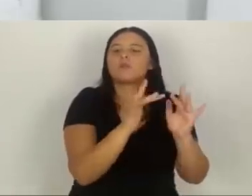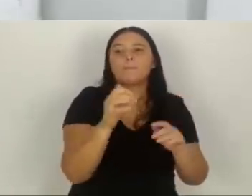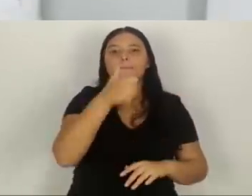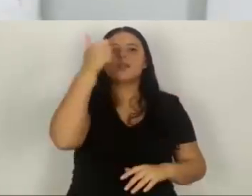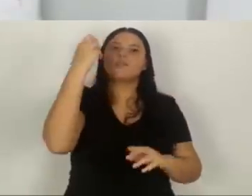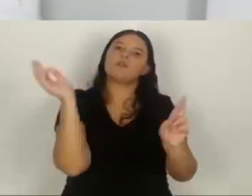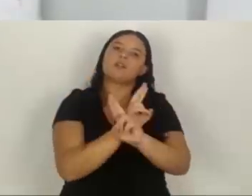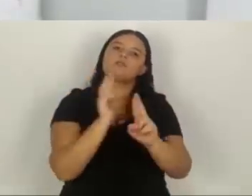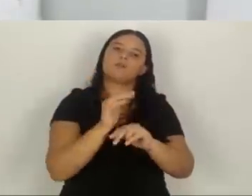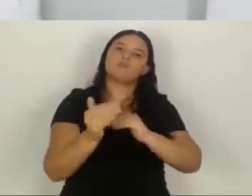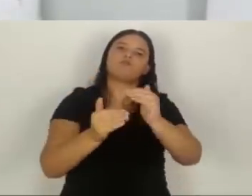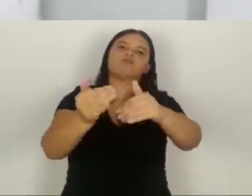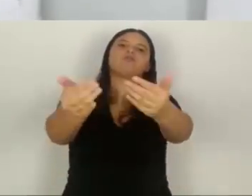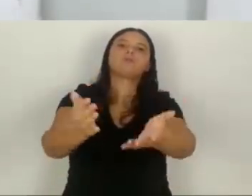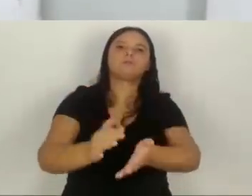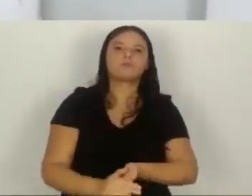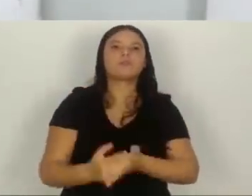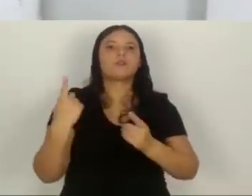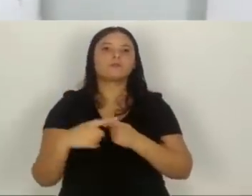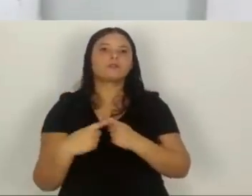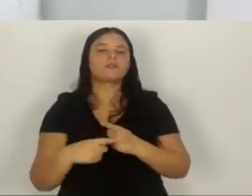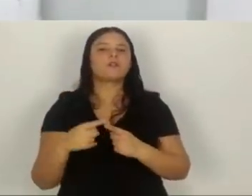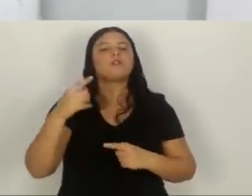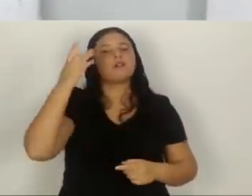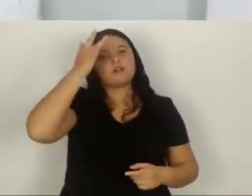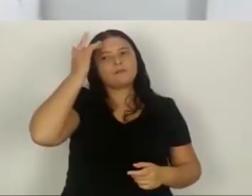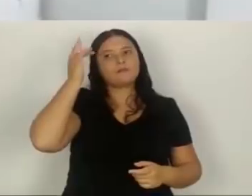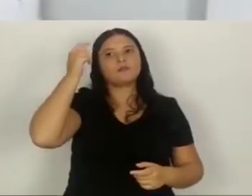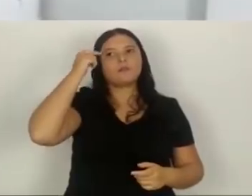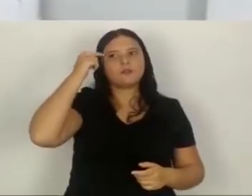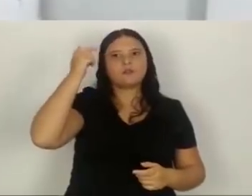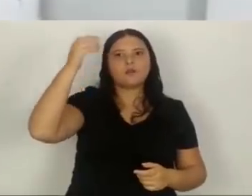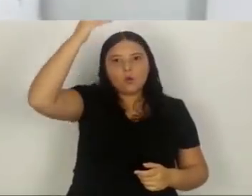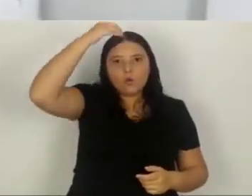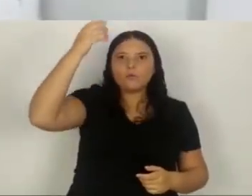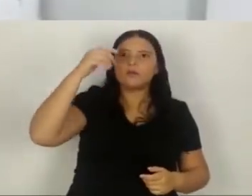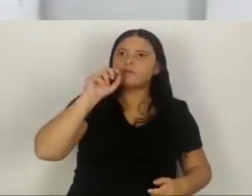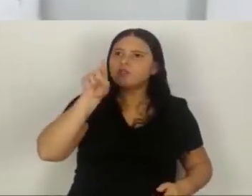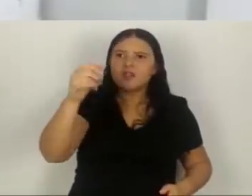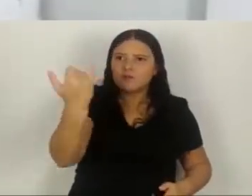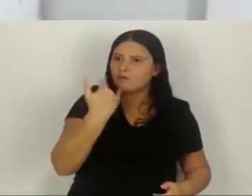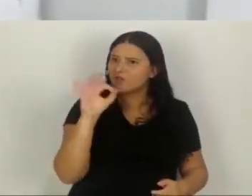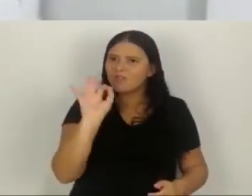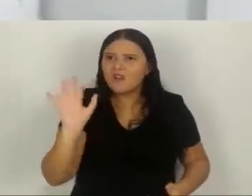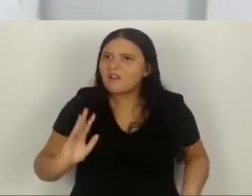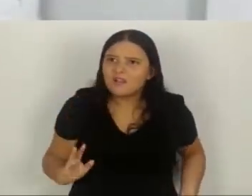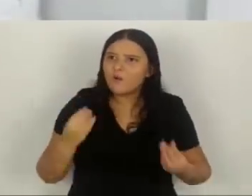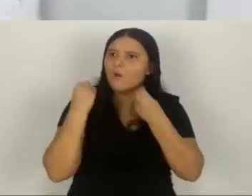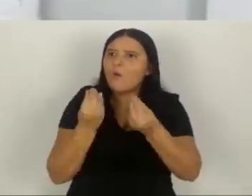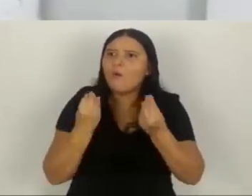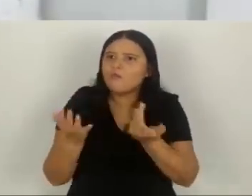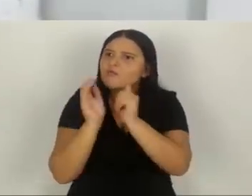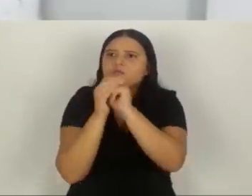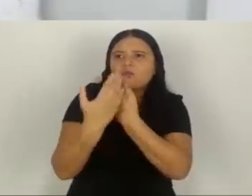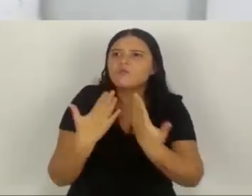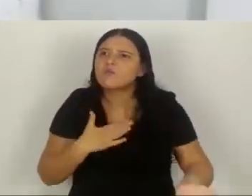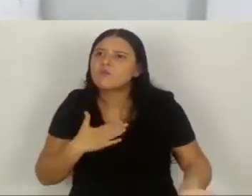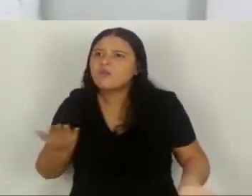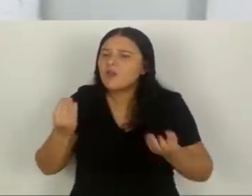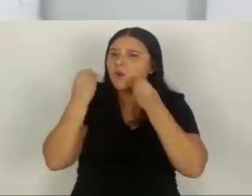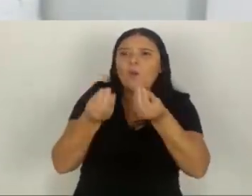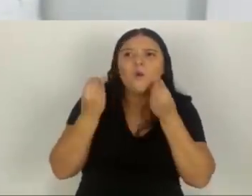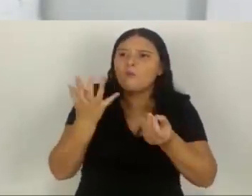do relacionamento a longo prazo. Porque geralmente o parceiro culpa o outro se ele não contar. Né? Como é que você escondeu uma coisa